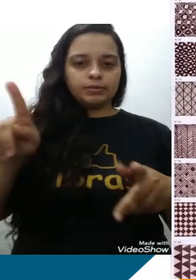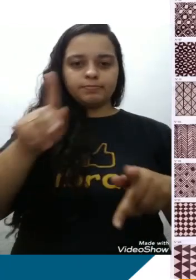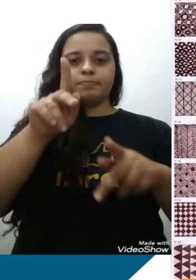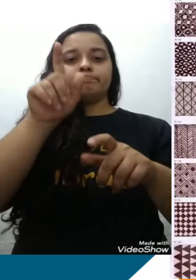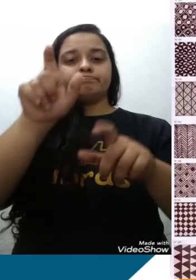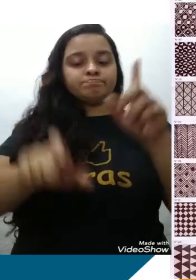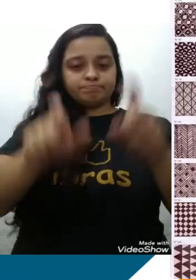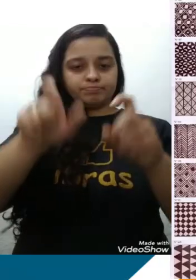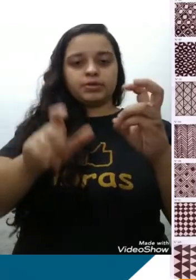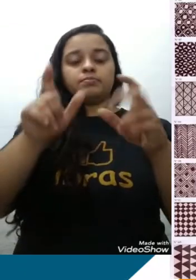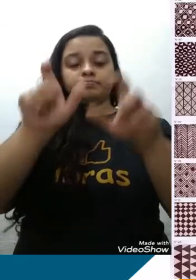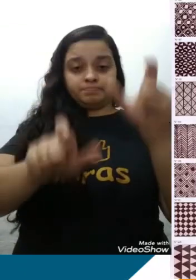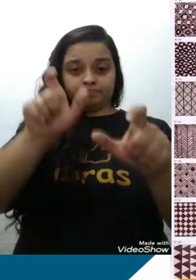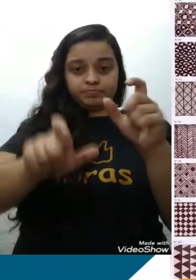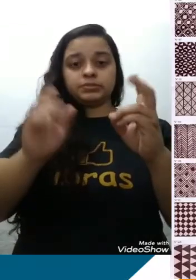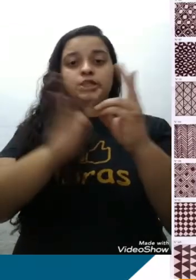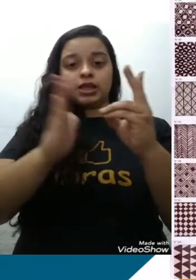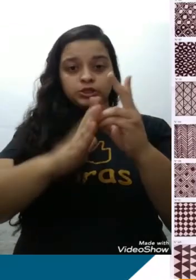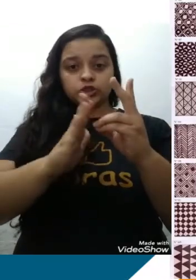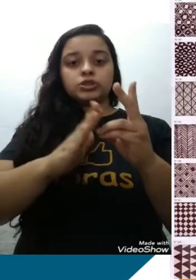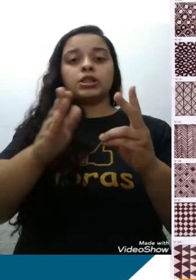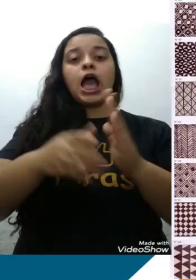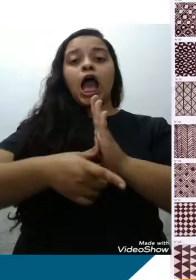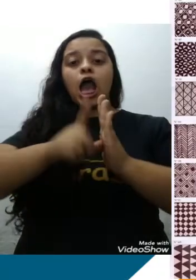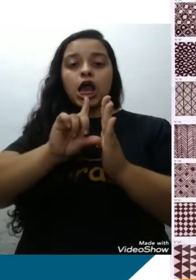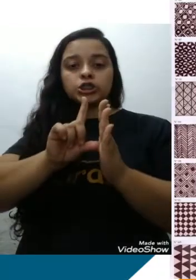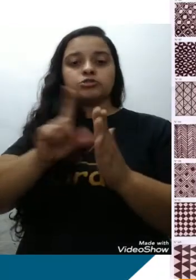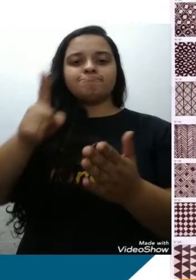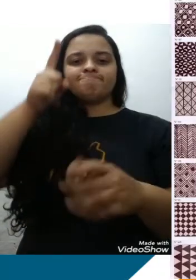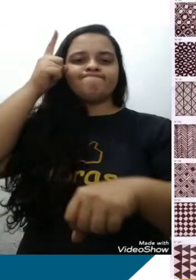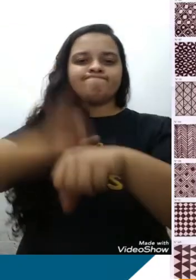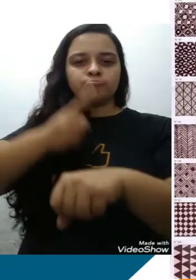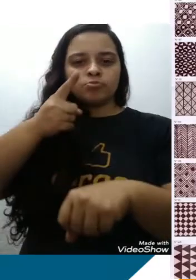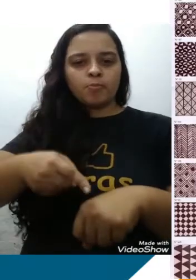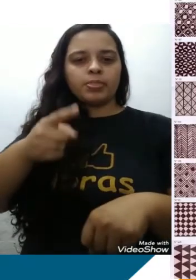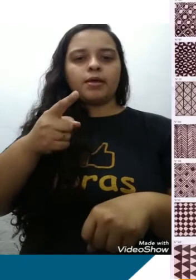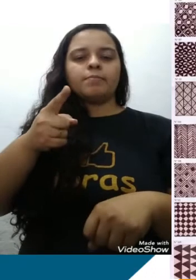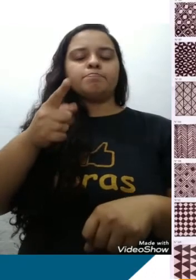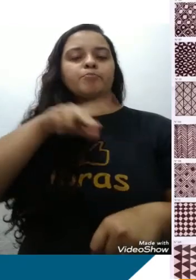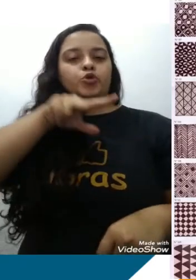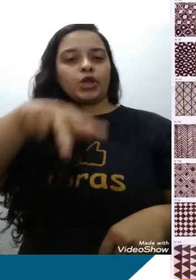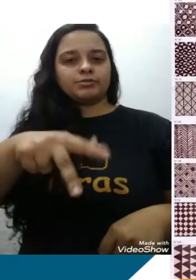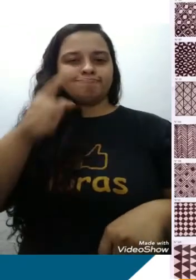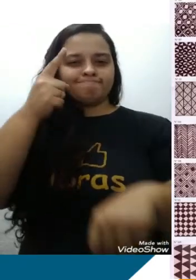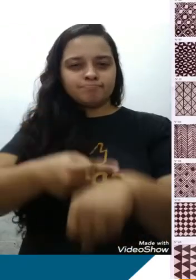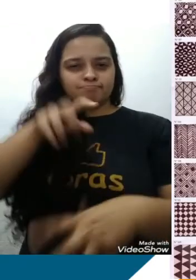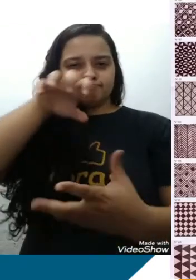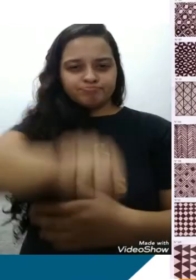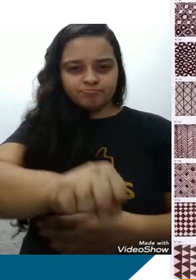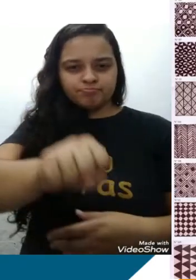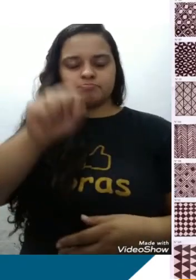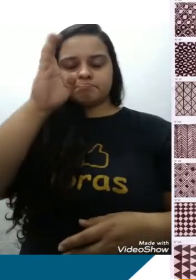assim: povos indígenas do Brasil antes da descoberta pelos portugueses, século XVI. Quando não há isso, é